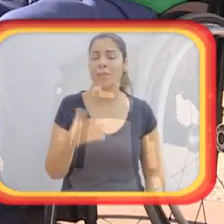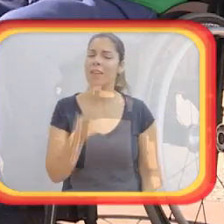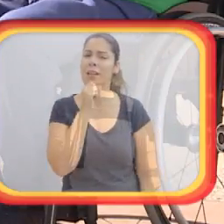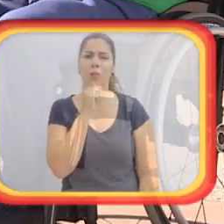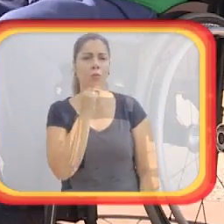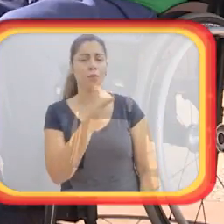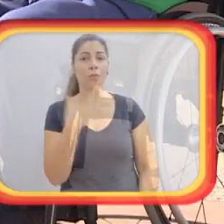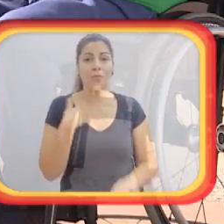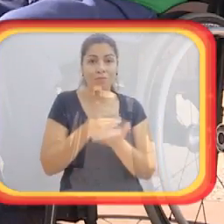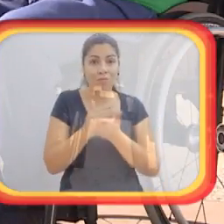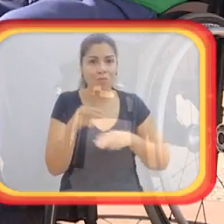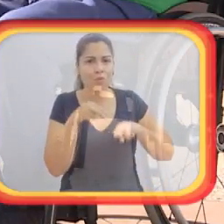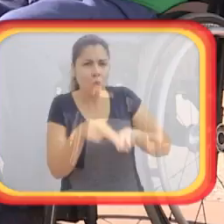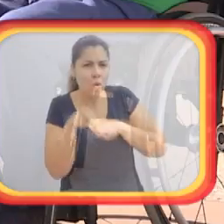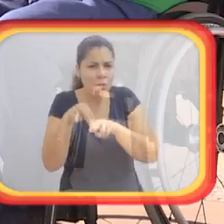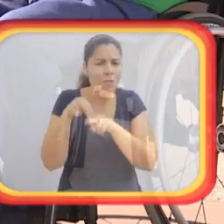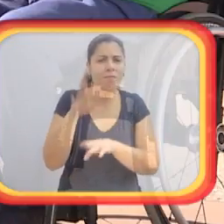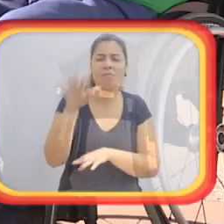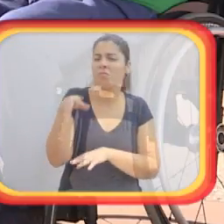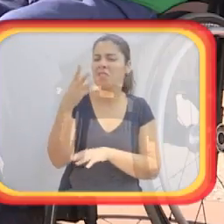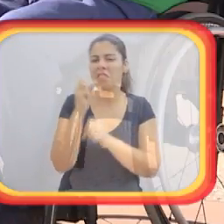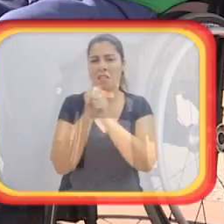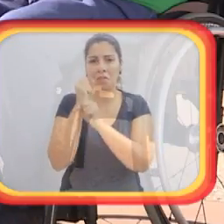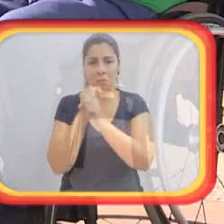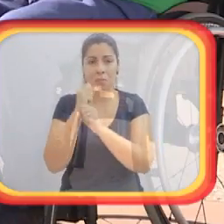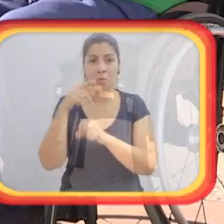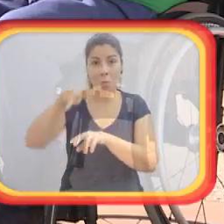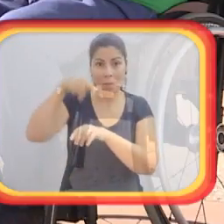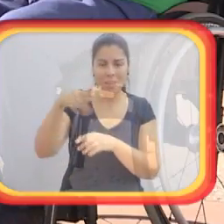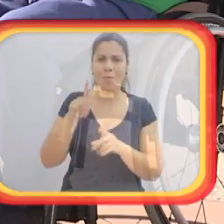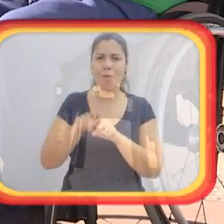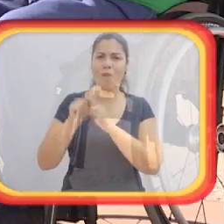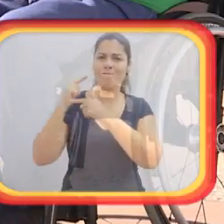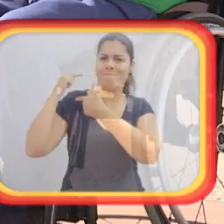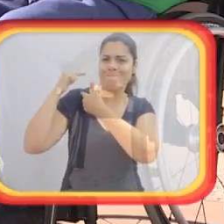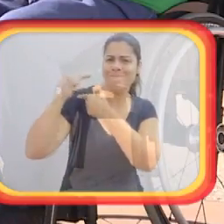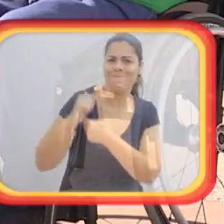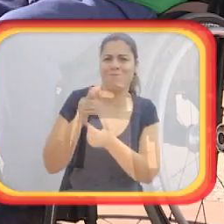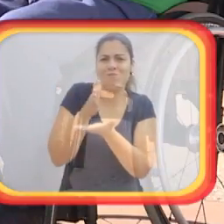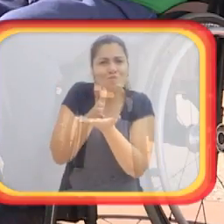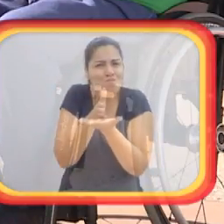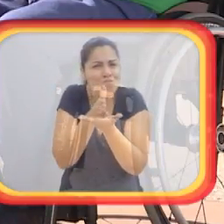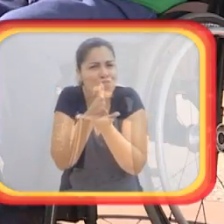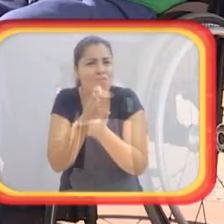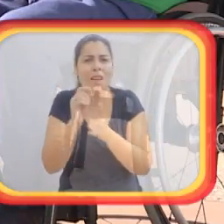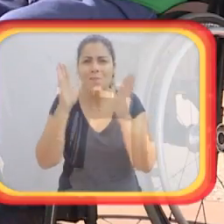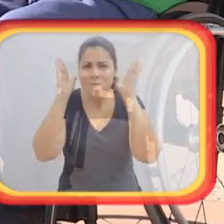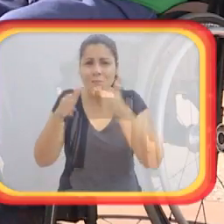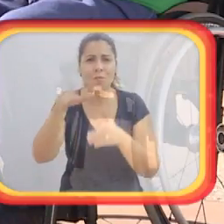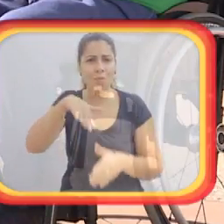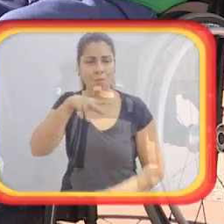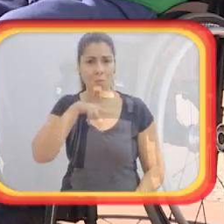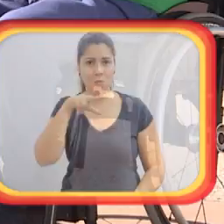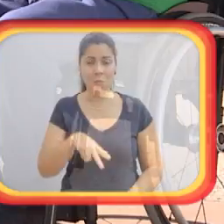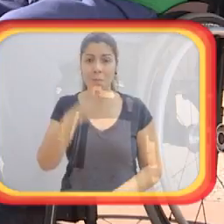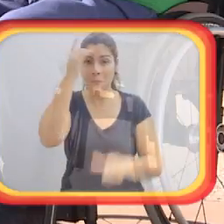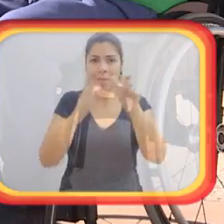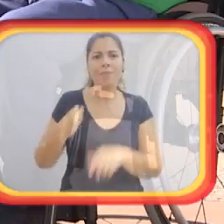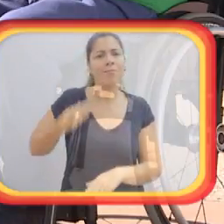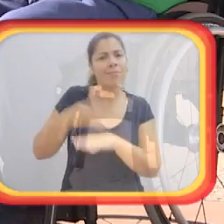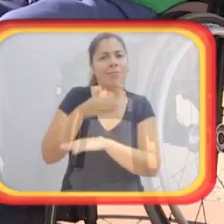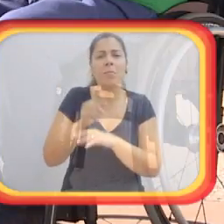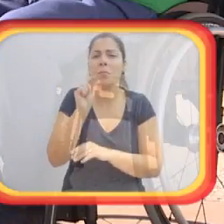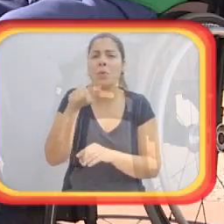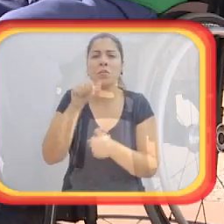também exista isso com pessoas que têm algum tipo de deficiência? Sem dúvida. Quando eu comecei a surfar, há 30